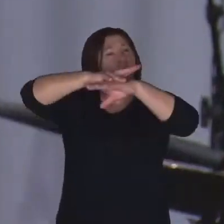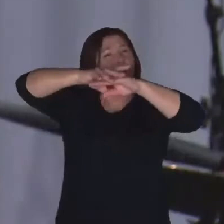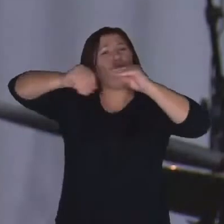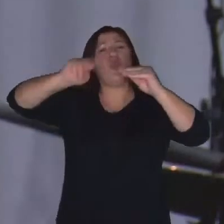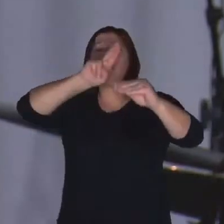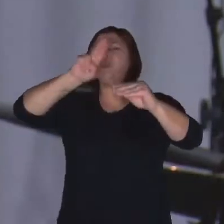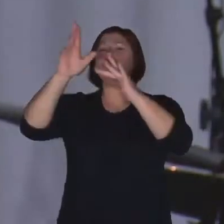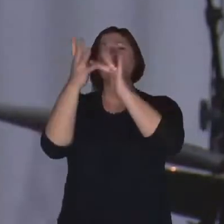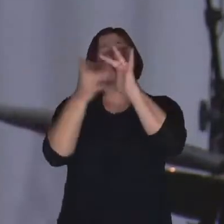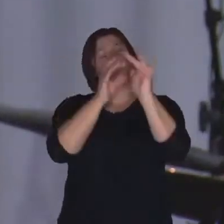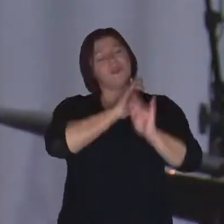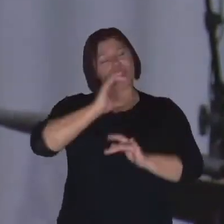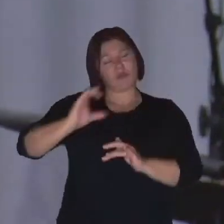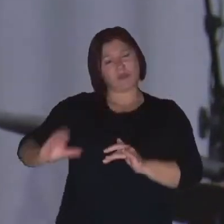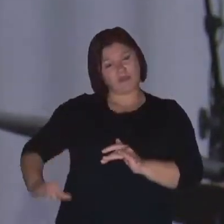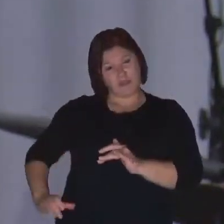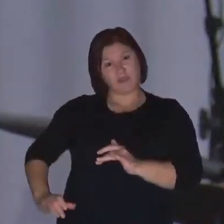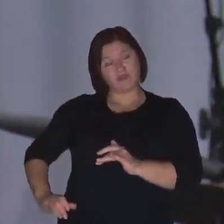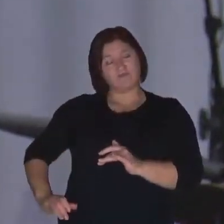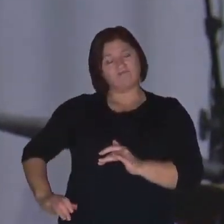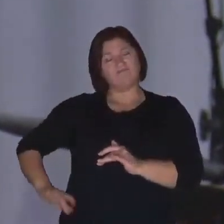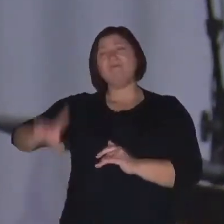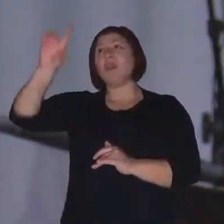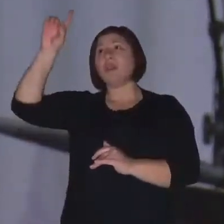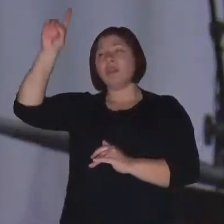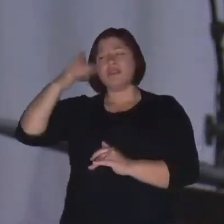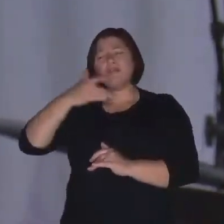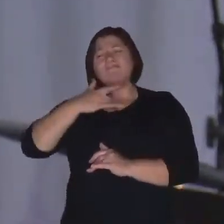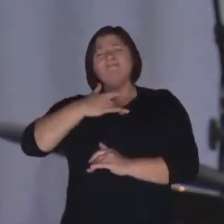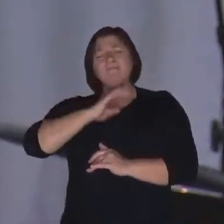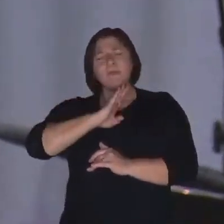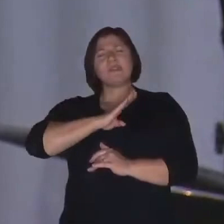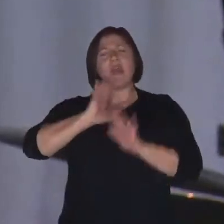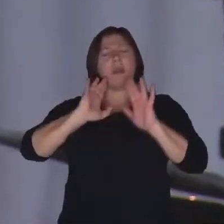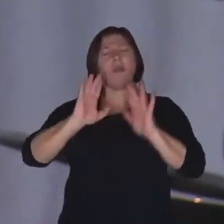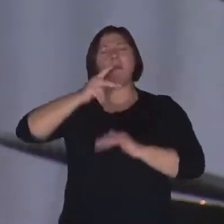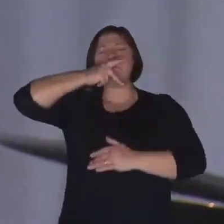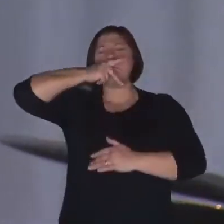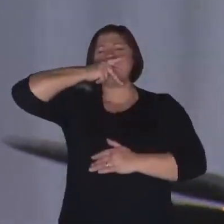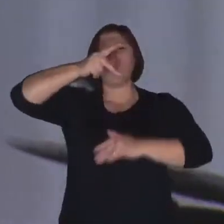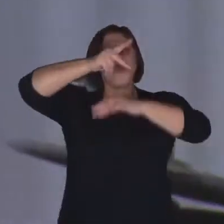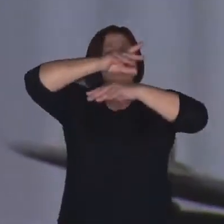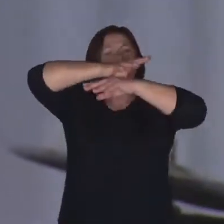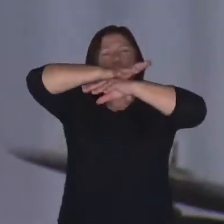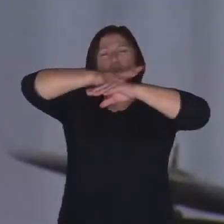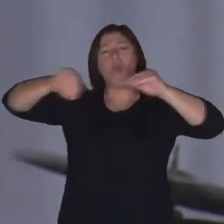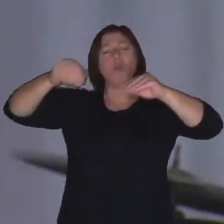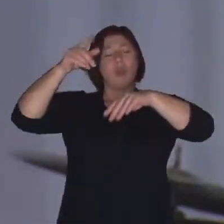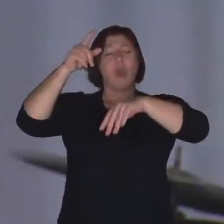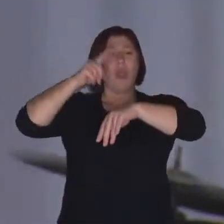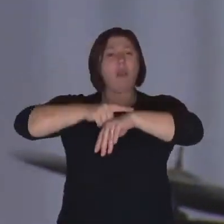Jesus Cristo. Deus me faz fazer isso nesse momento. Eu profetizo cura agora. Cura agora, pelo poder do nome de Jesus